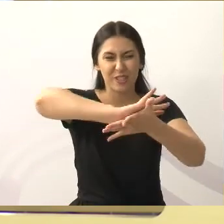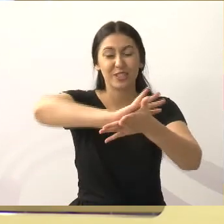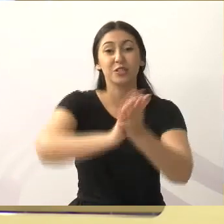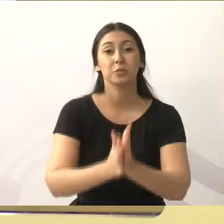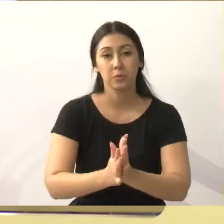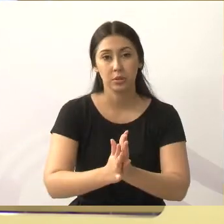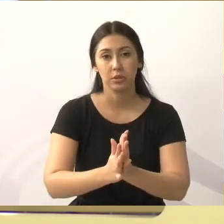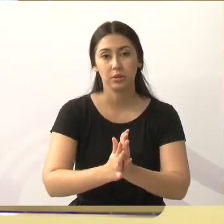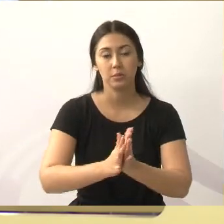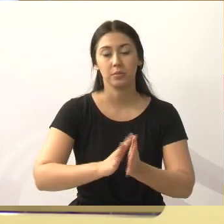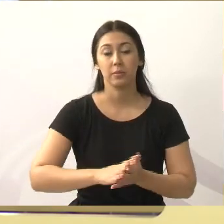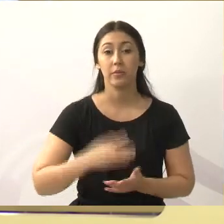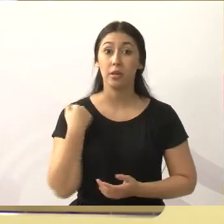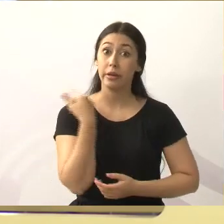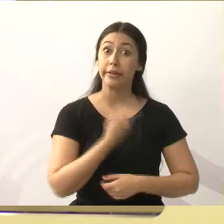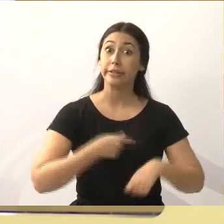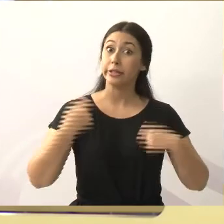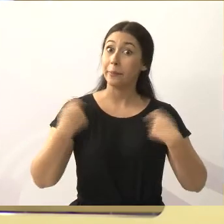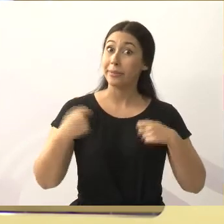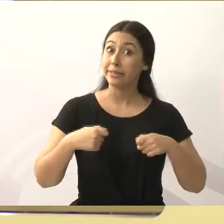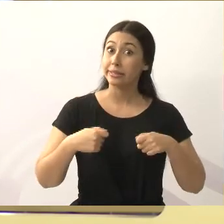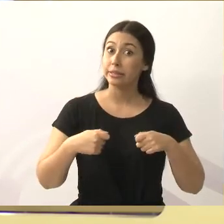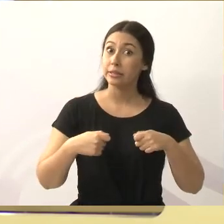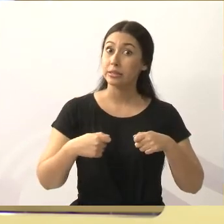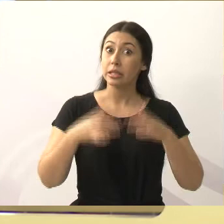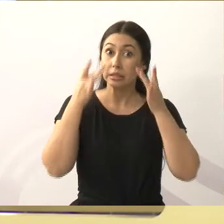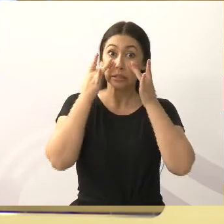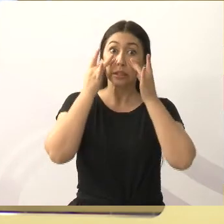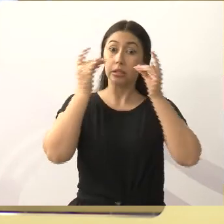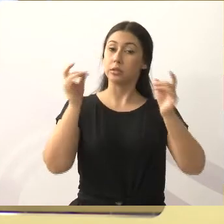país. E nós temos que ficar muito atento,